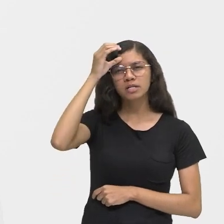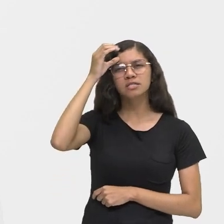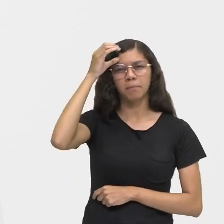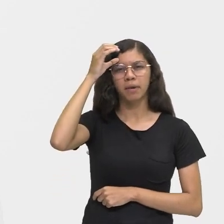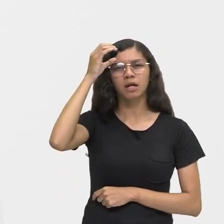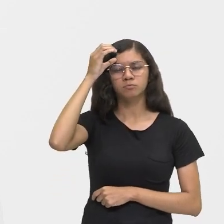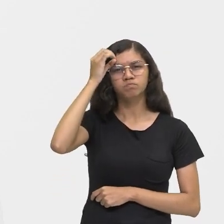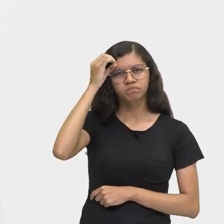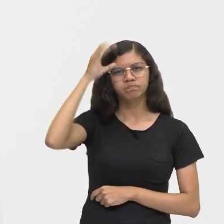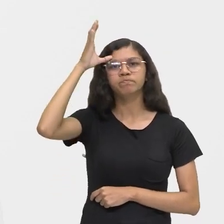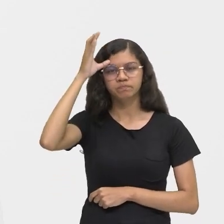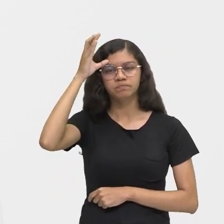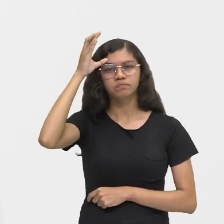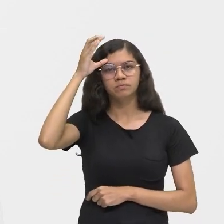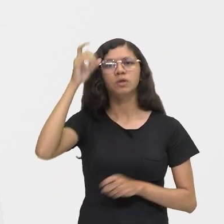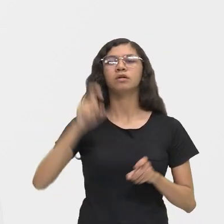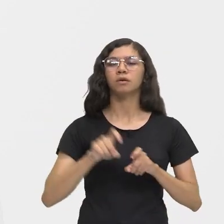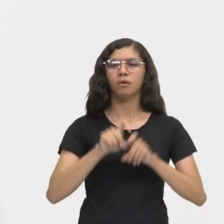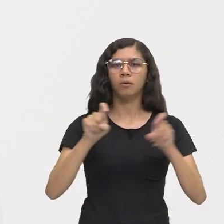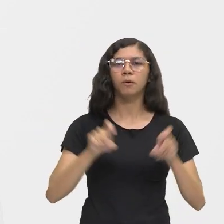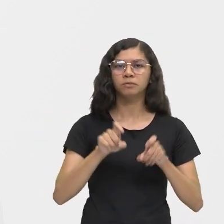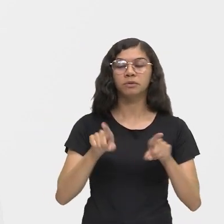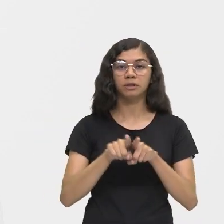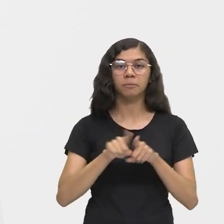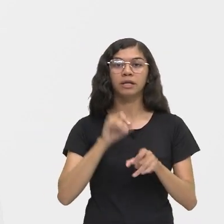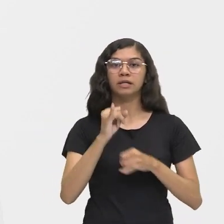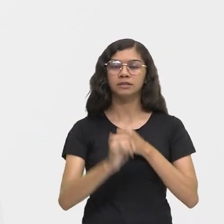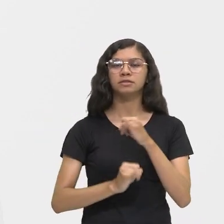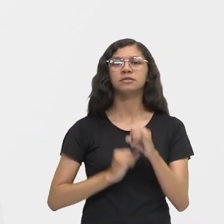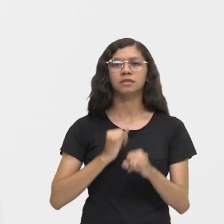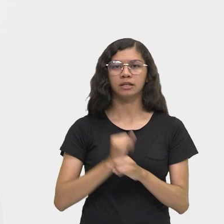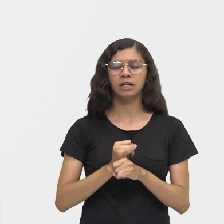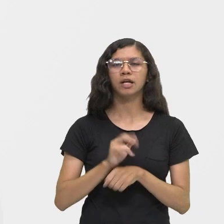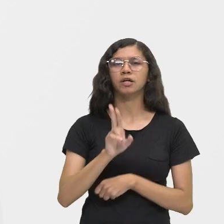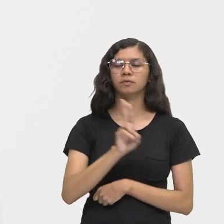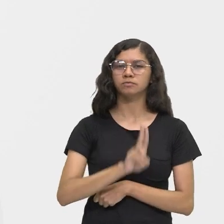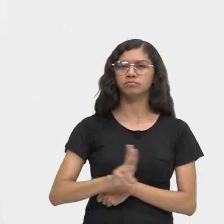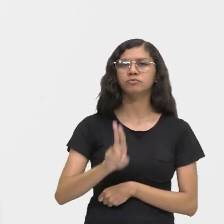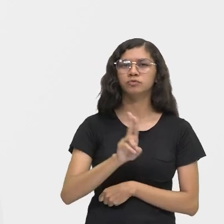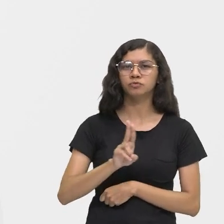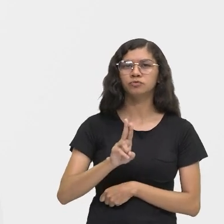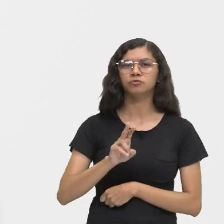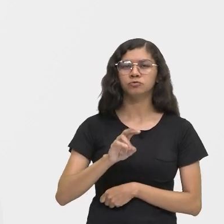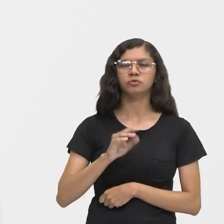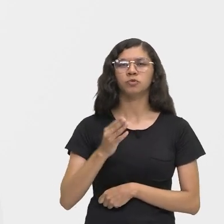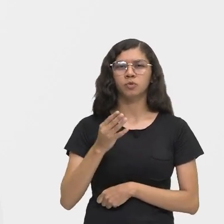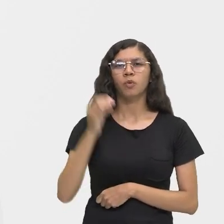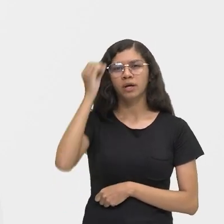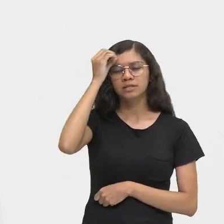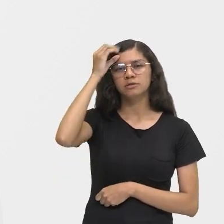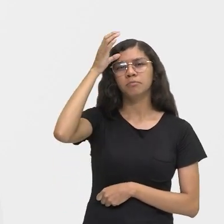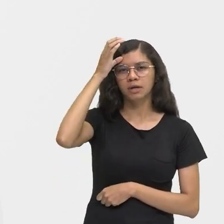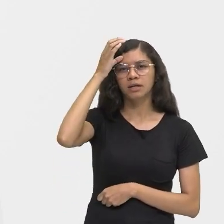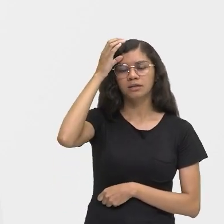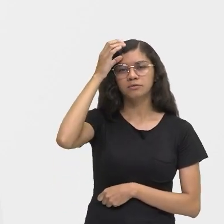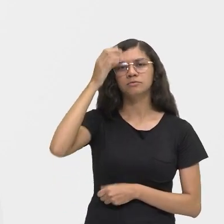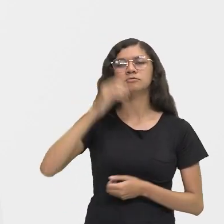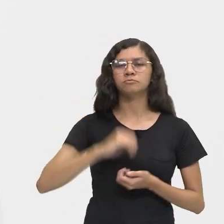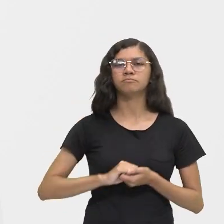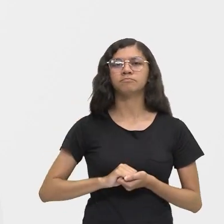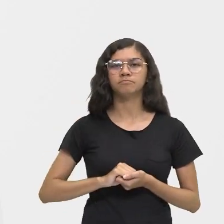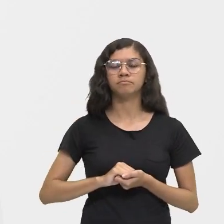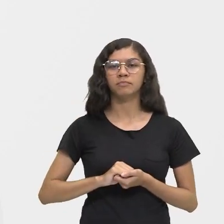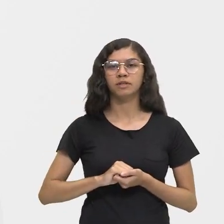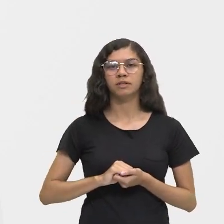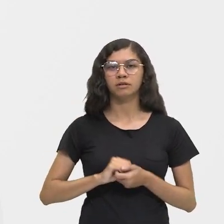grande sobre computadores e internet, que usam esses conhecimentos muitas vezes